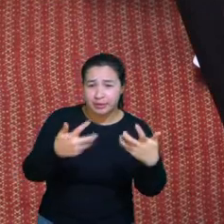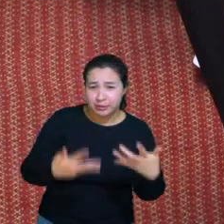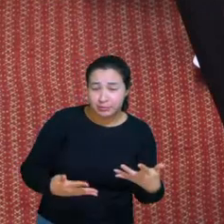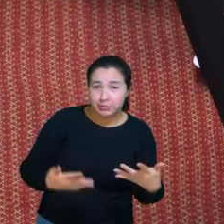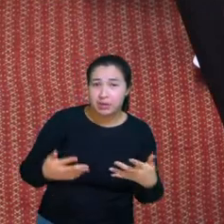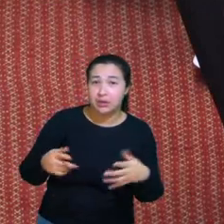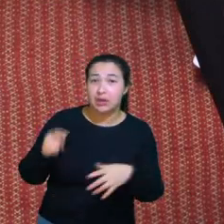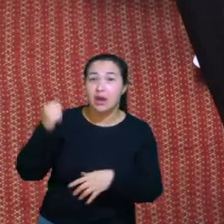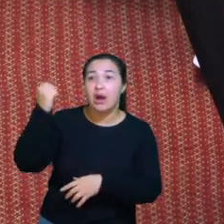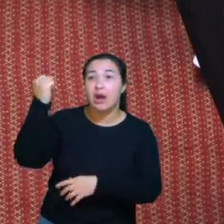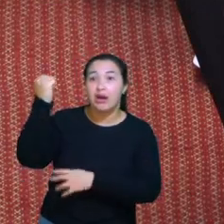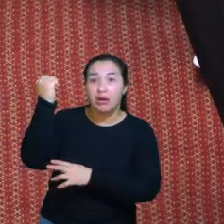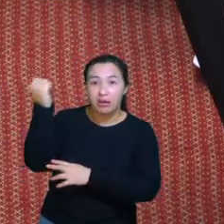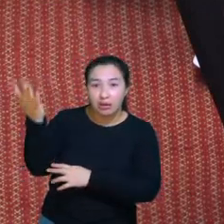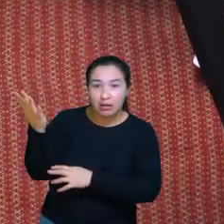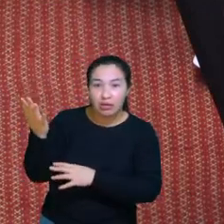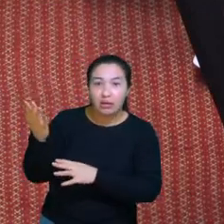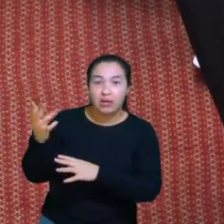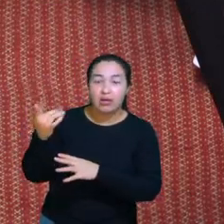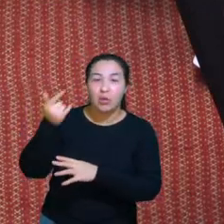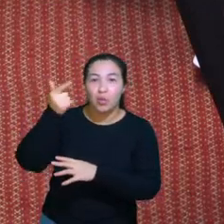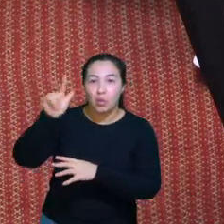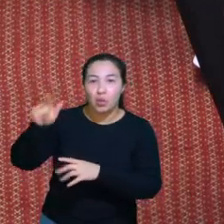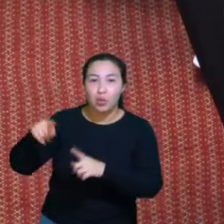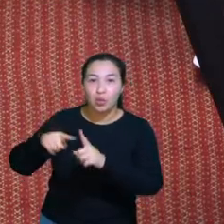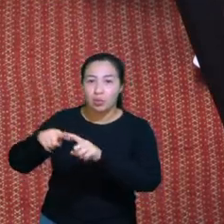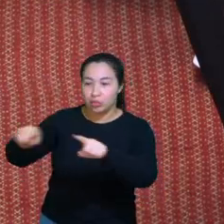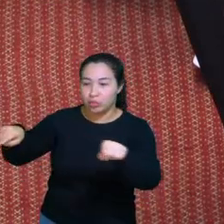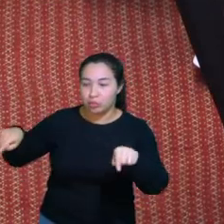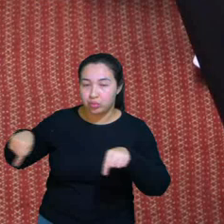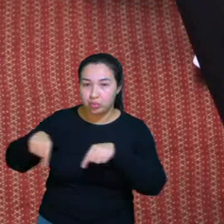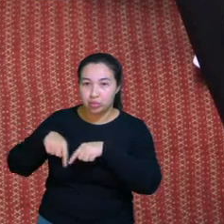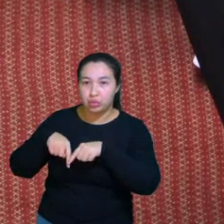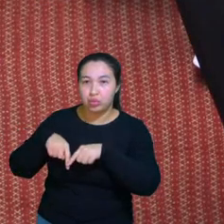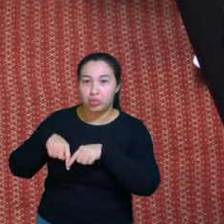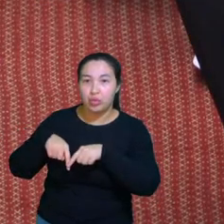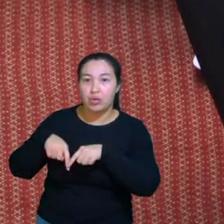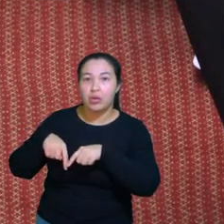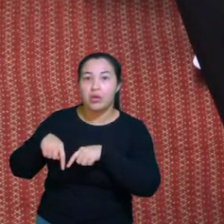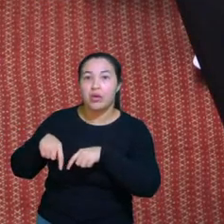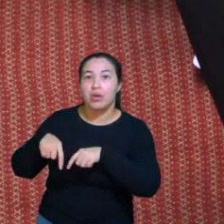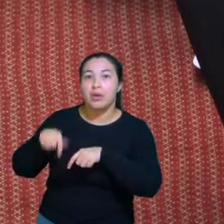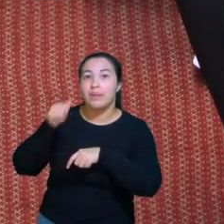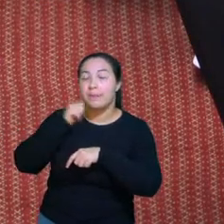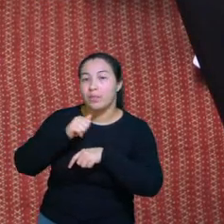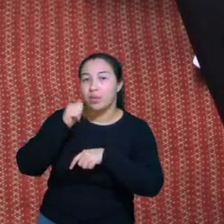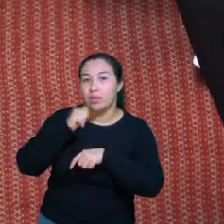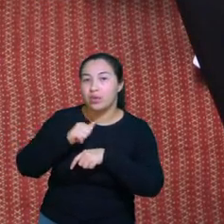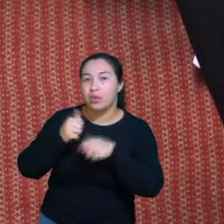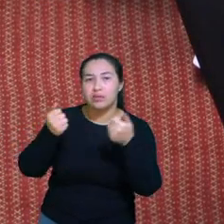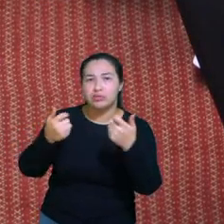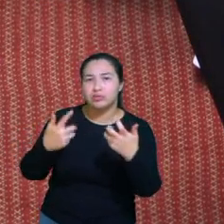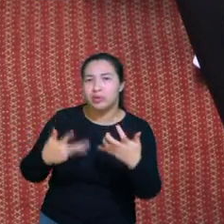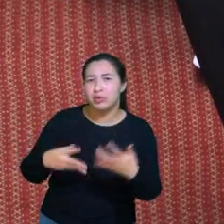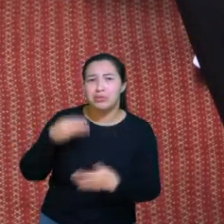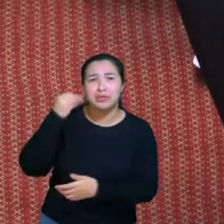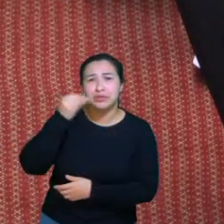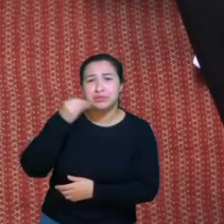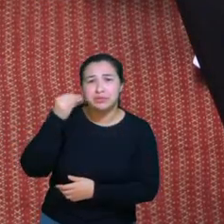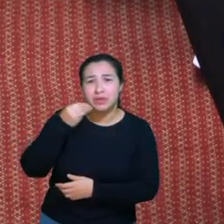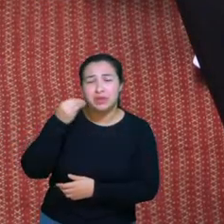nossa discussão de formação continuada professora lucenir apresentou uma experiência excelente de Formação continuar de professores da